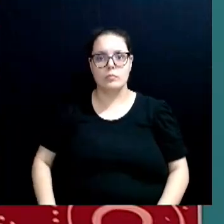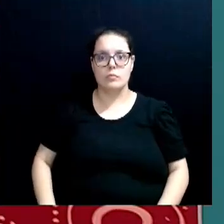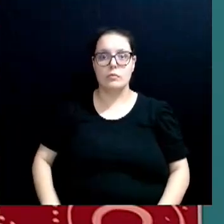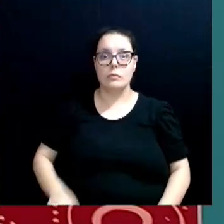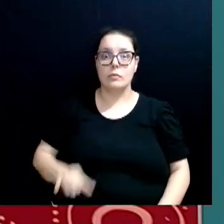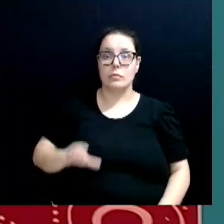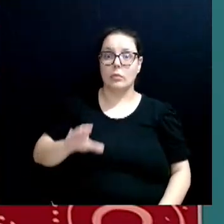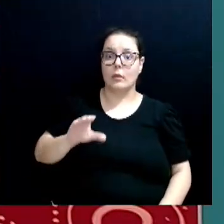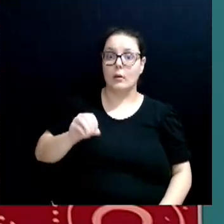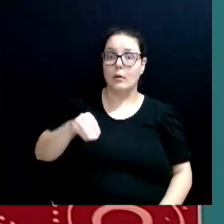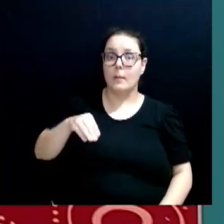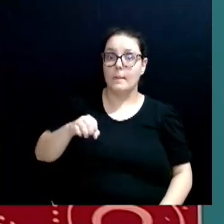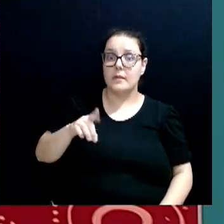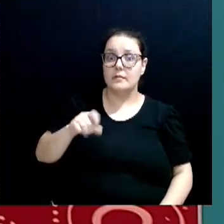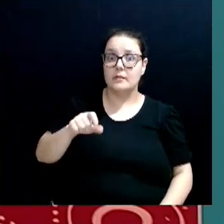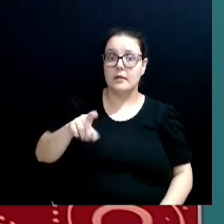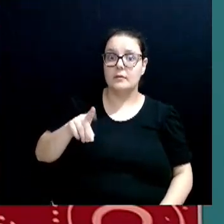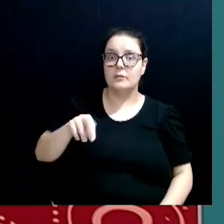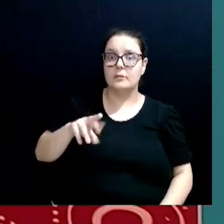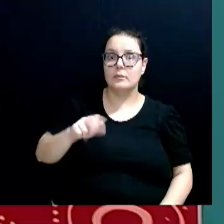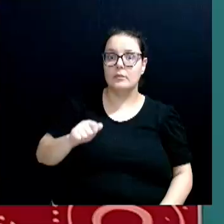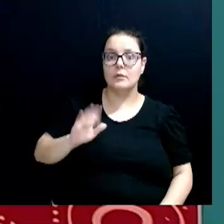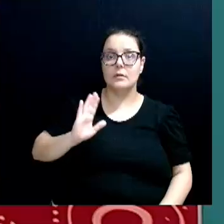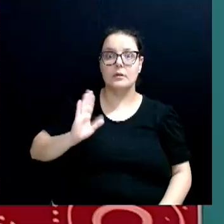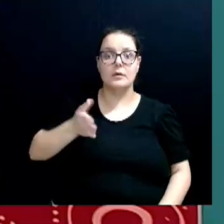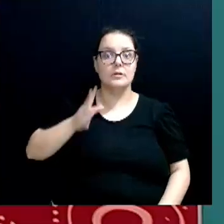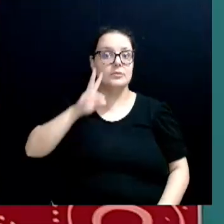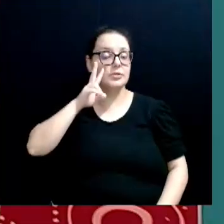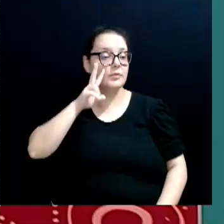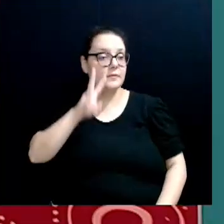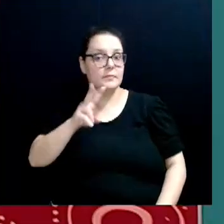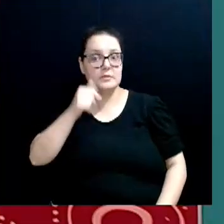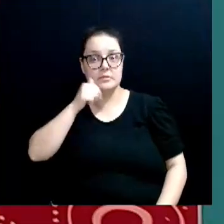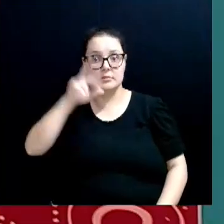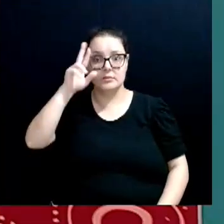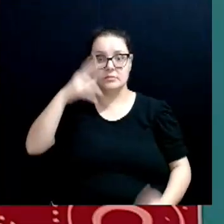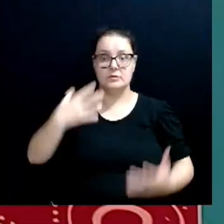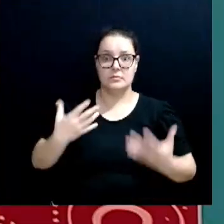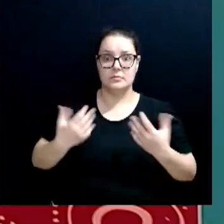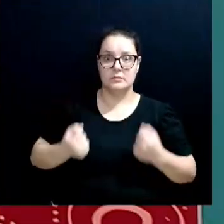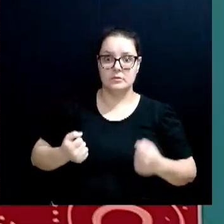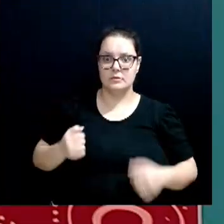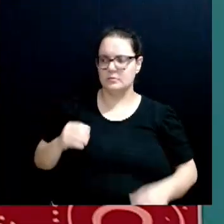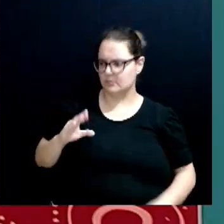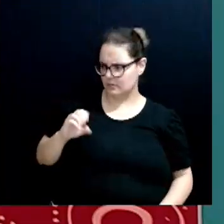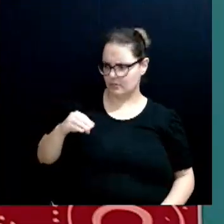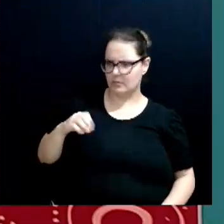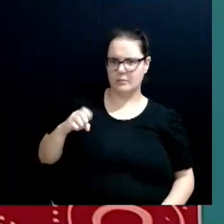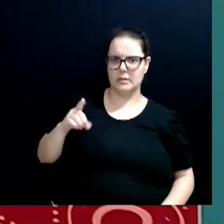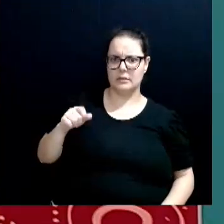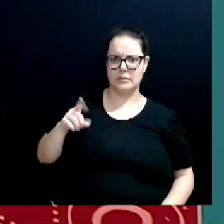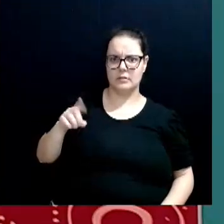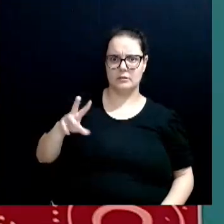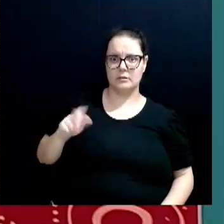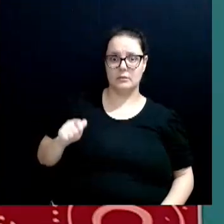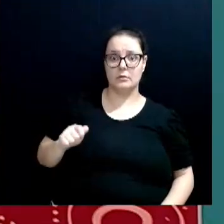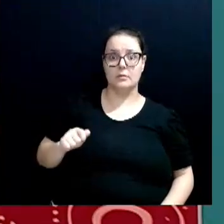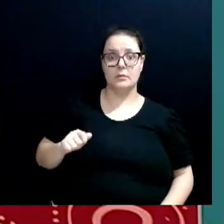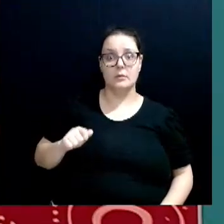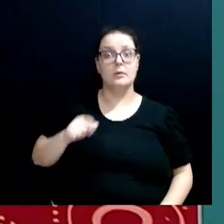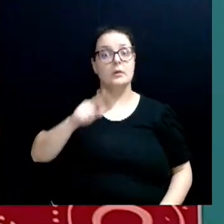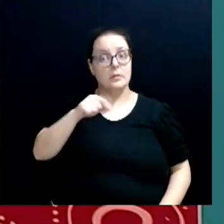comendadora, a gente já viu que a senhora vai receber uma... Eu falei: que comendadora? Não sou comendadora. Falou: mas vai